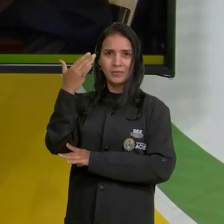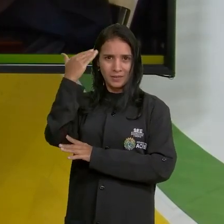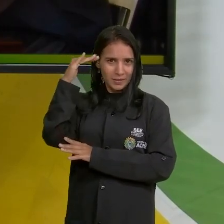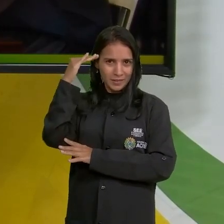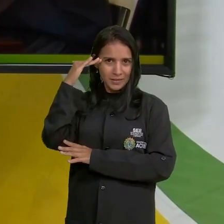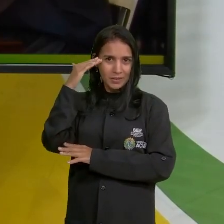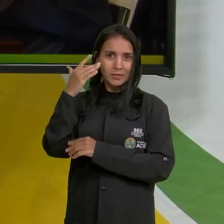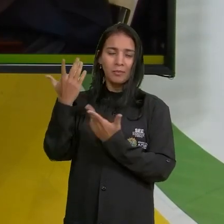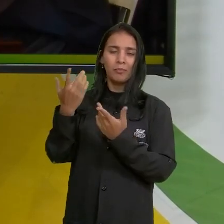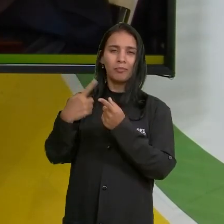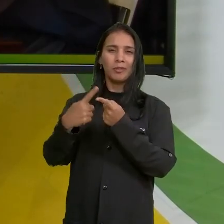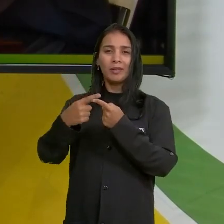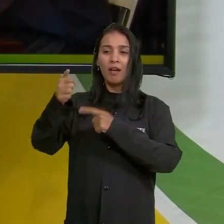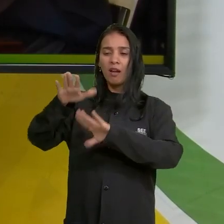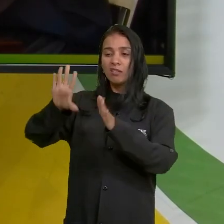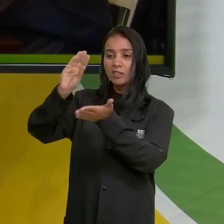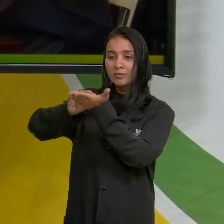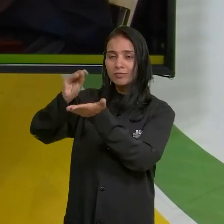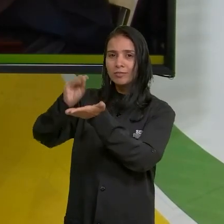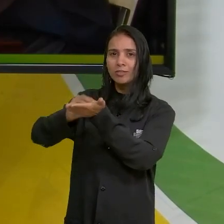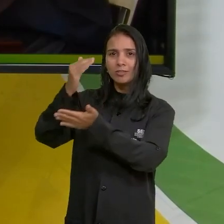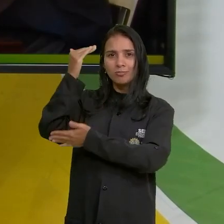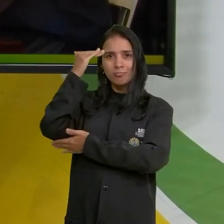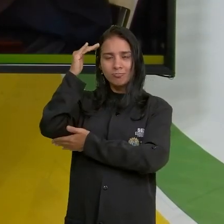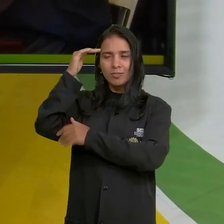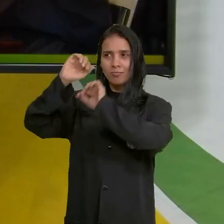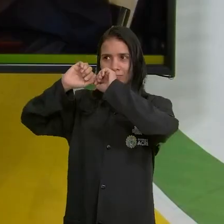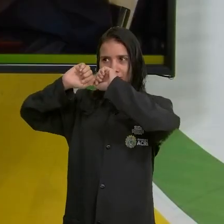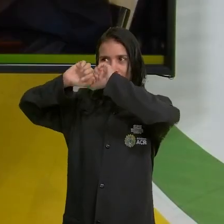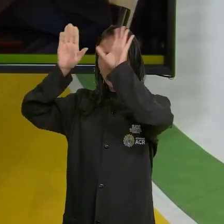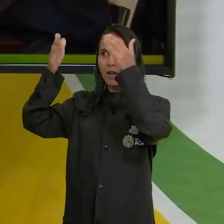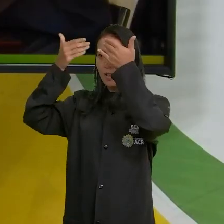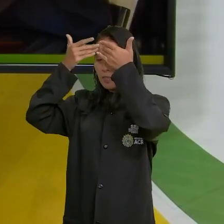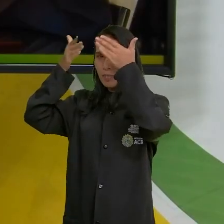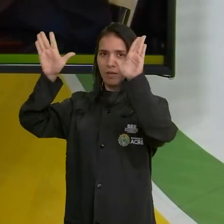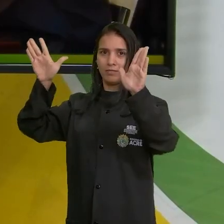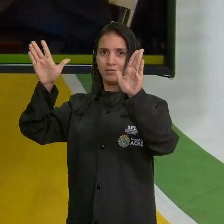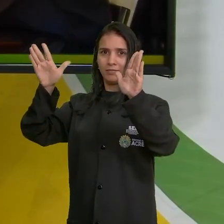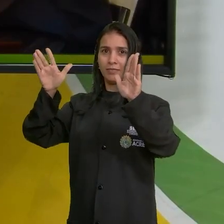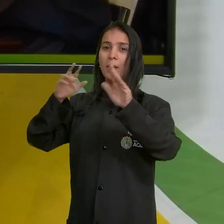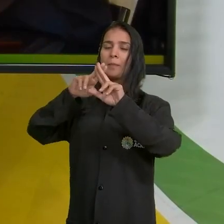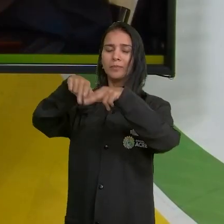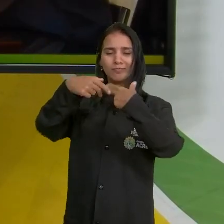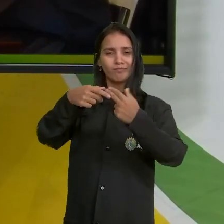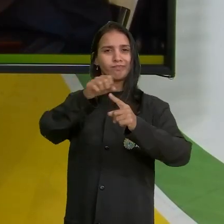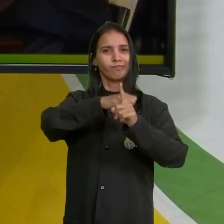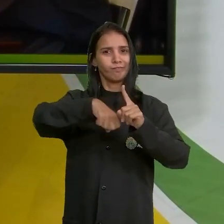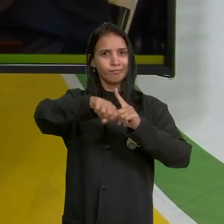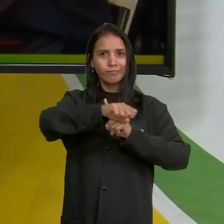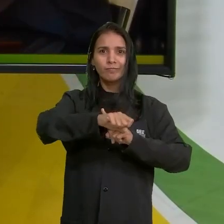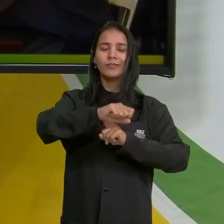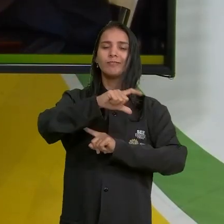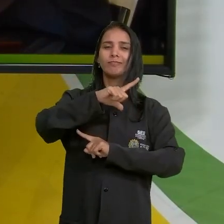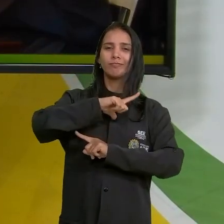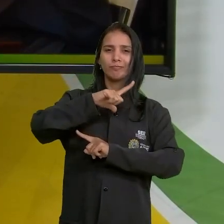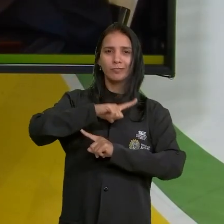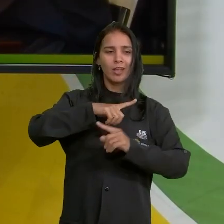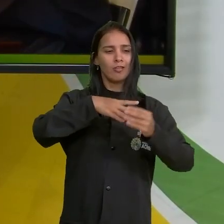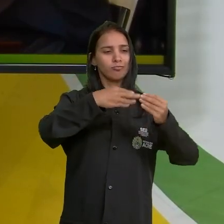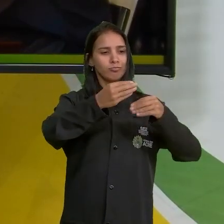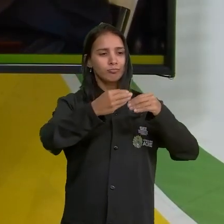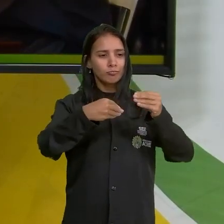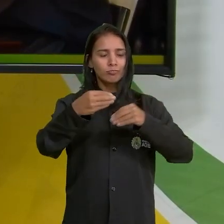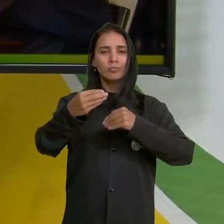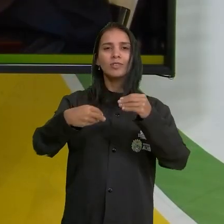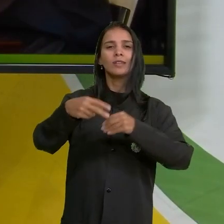o outro em si, naquilo que ele é. É por isso que a sociedade, ela é permeada